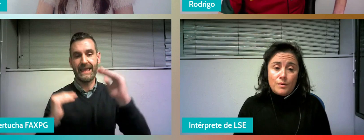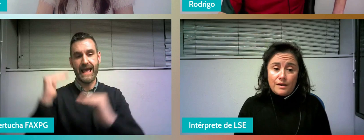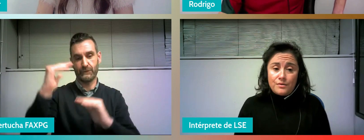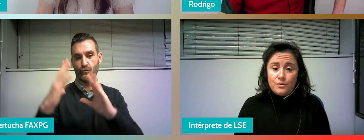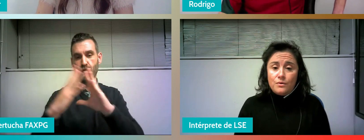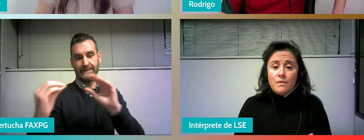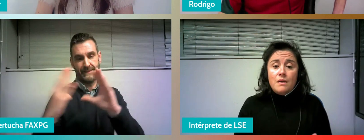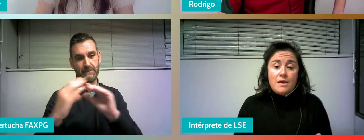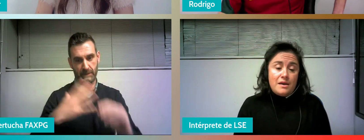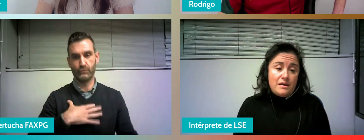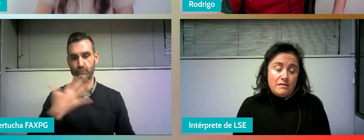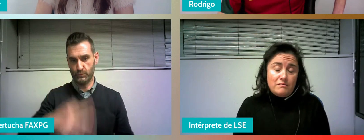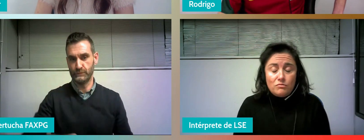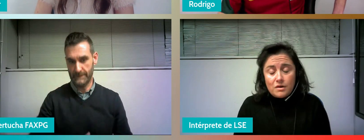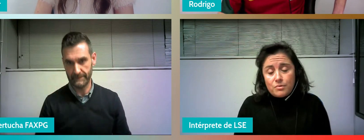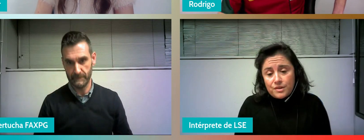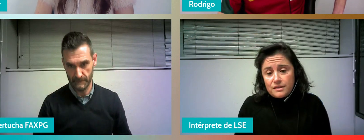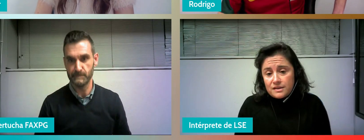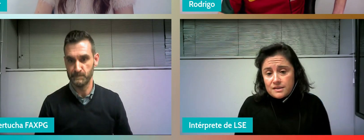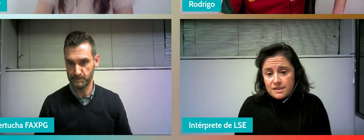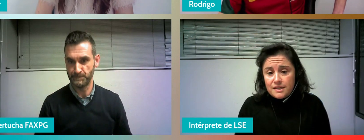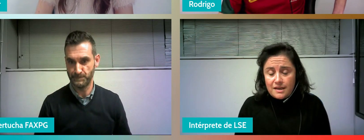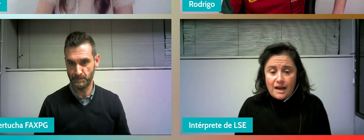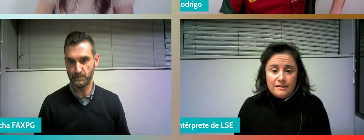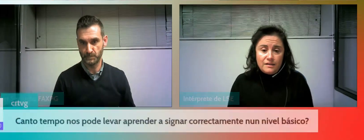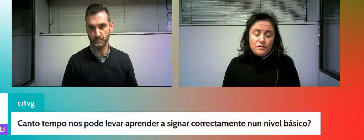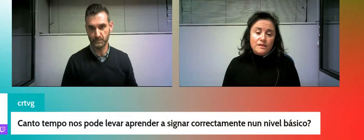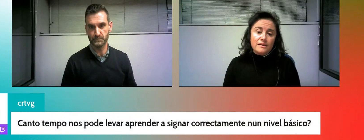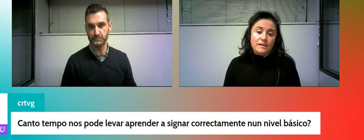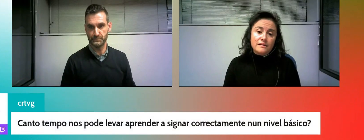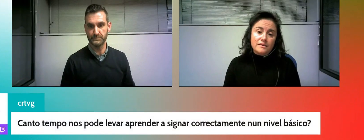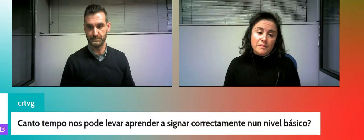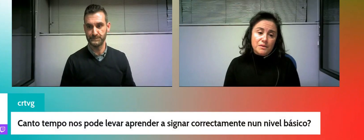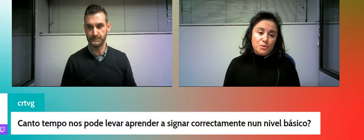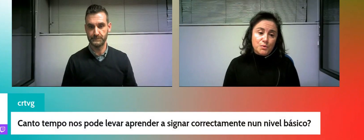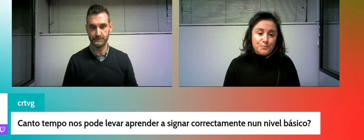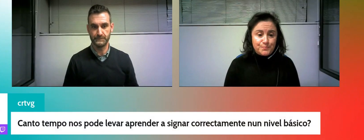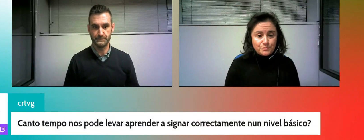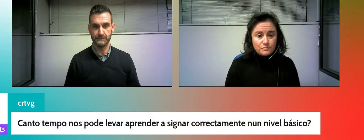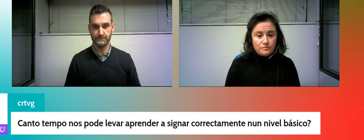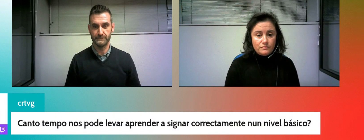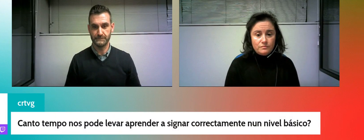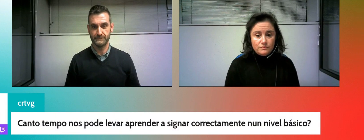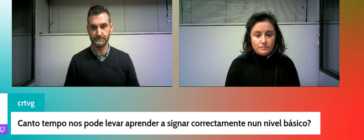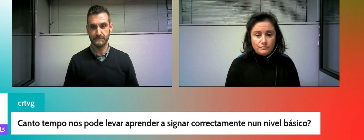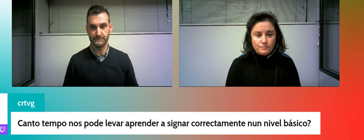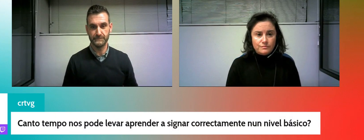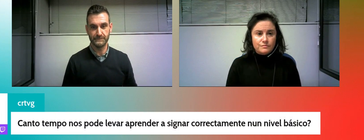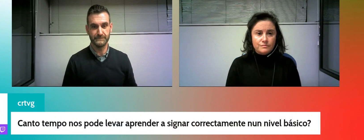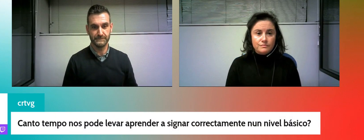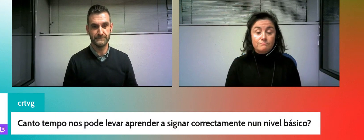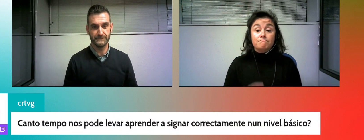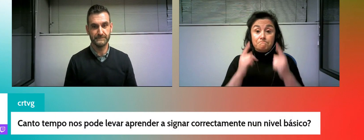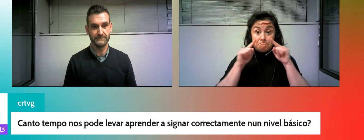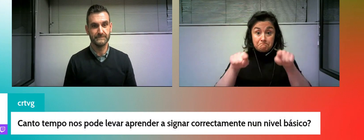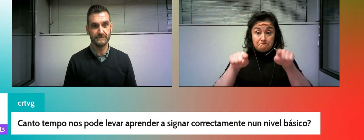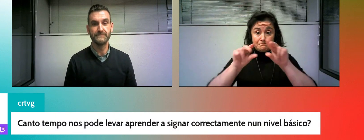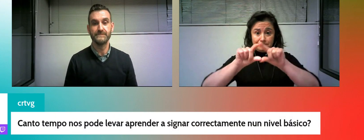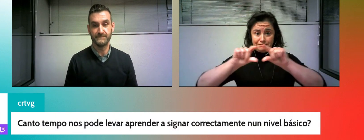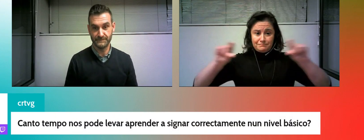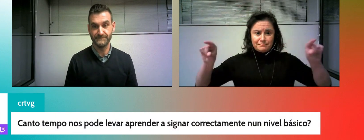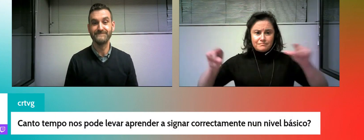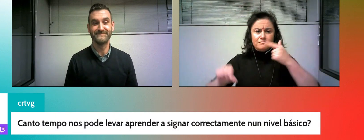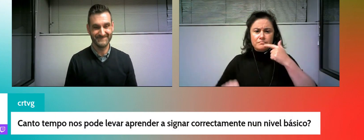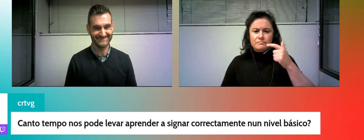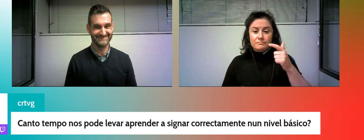unha comunicación con unha porcentaxe alta, ¿no?, de entendimento. Mira, poñenos por aquí,